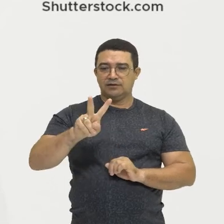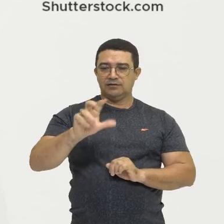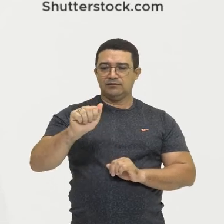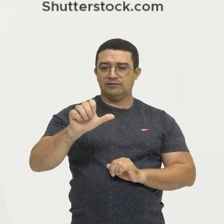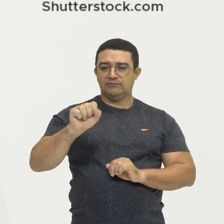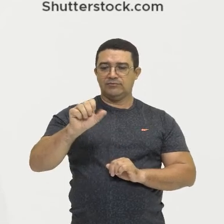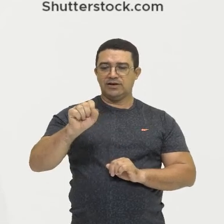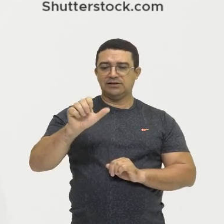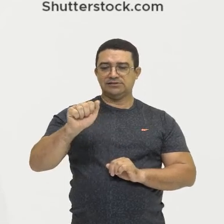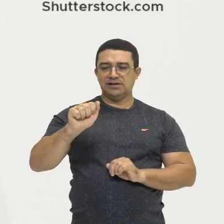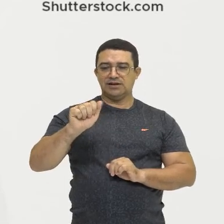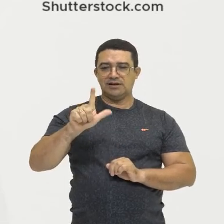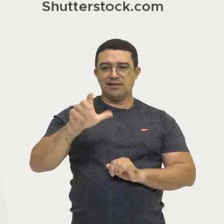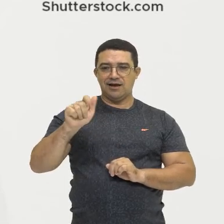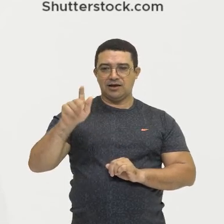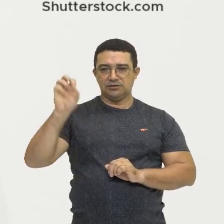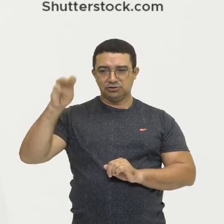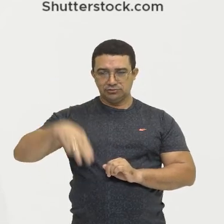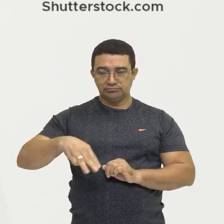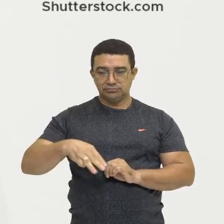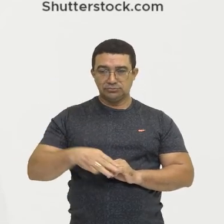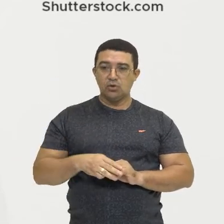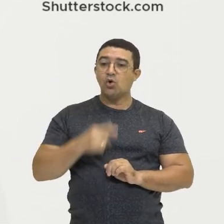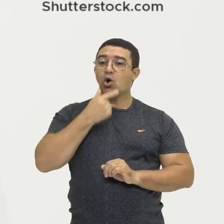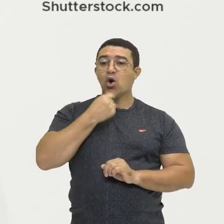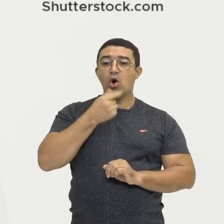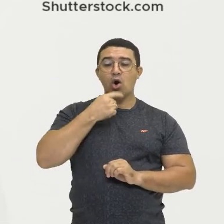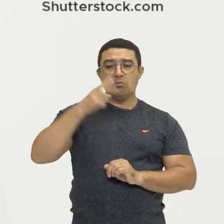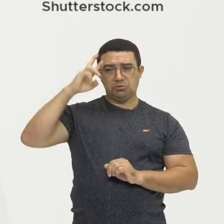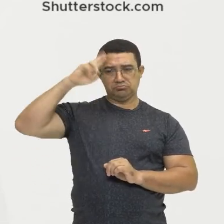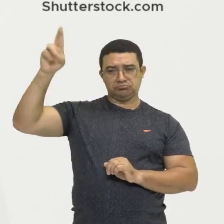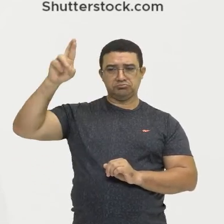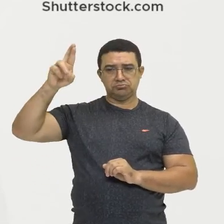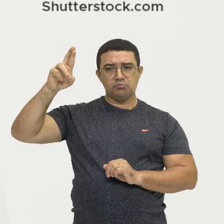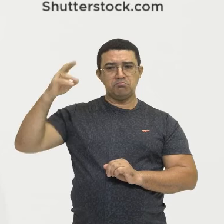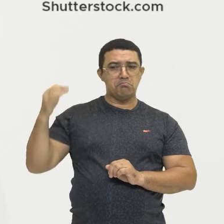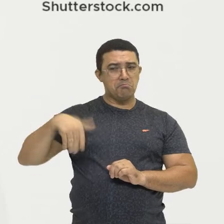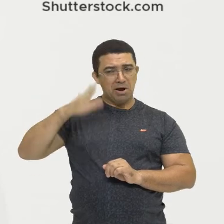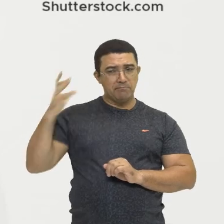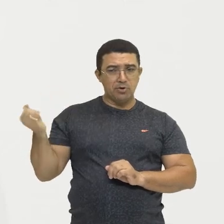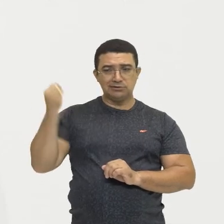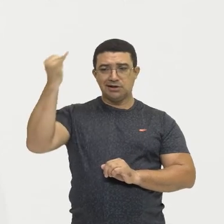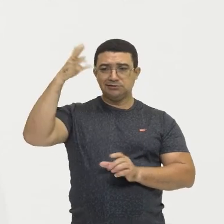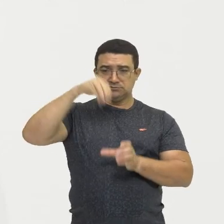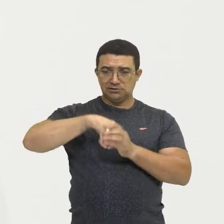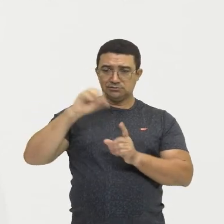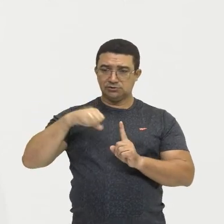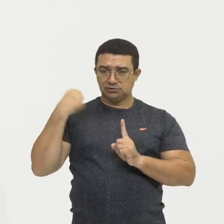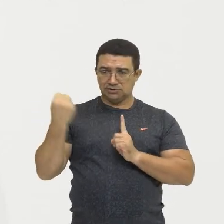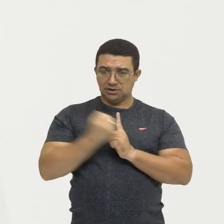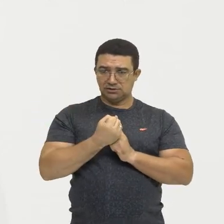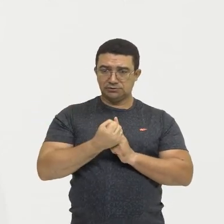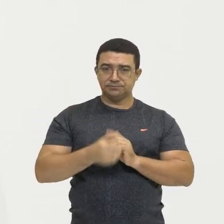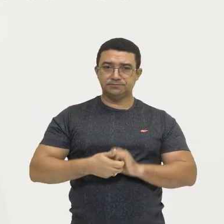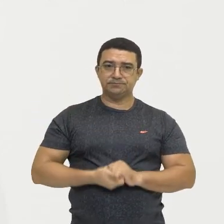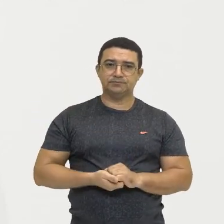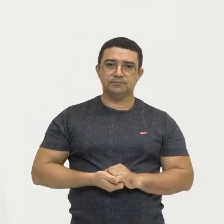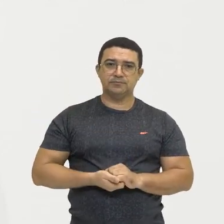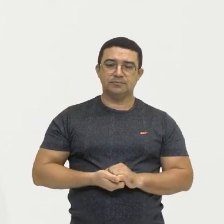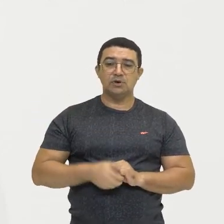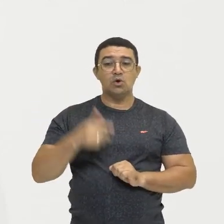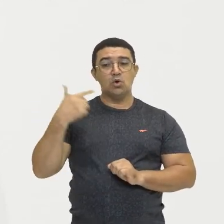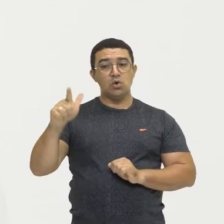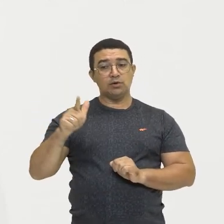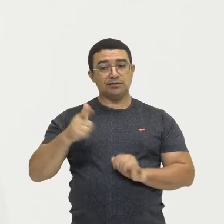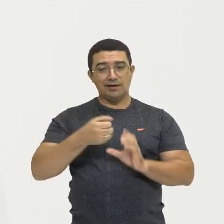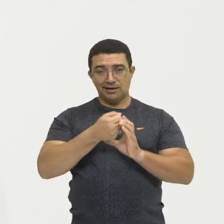reconhecimento do senhor feudal como autoridade máxima na sociedade. Outra característica importante é a união da